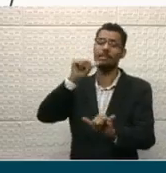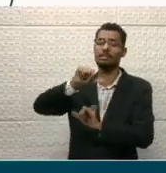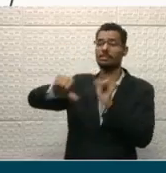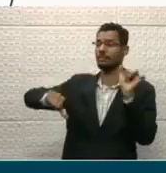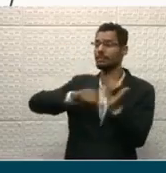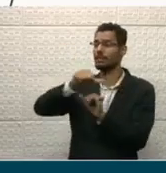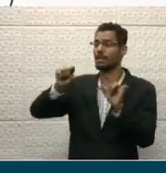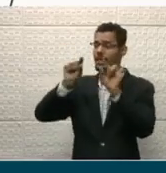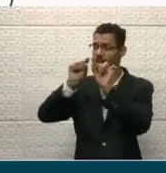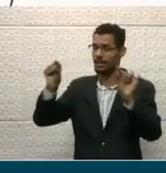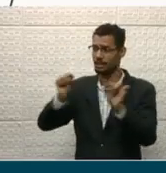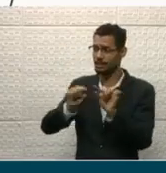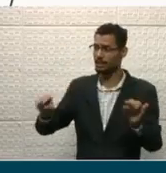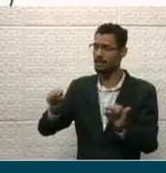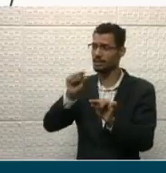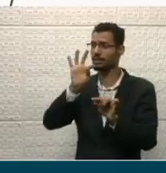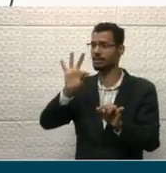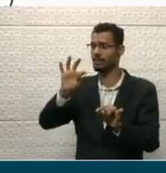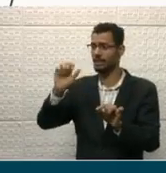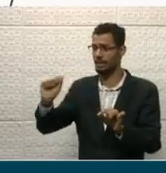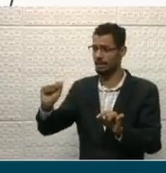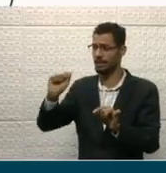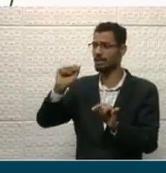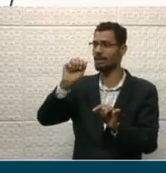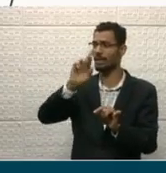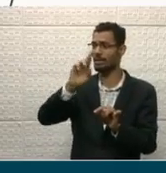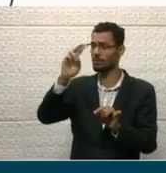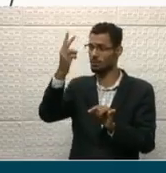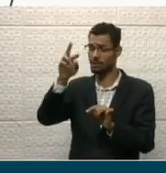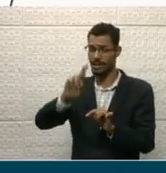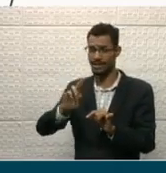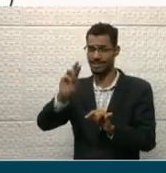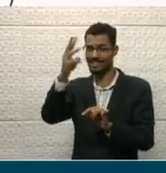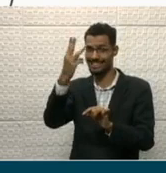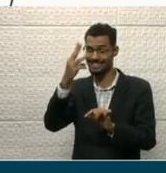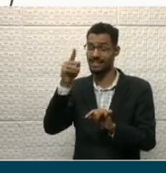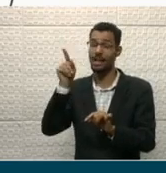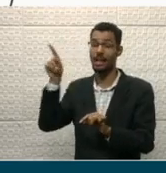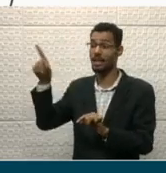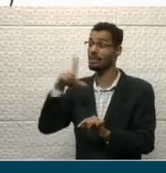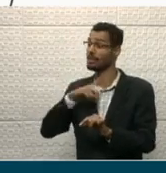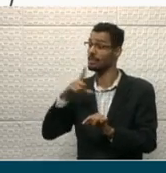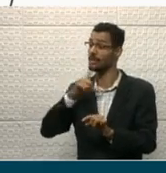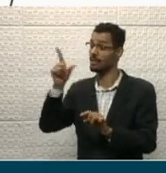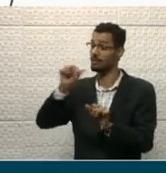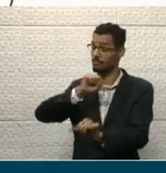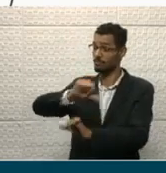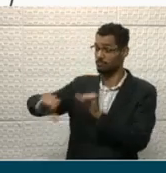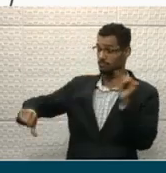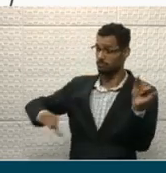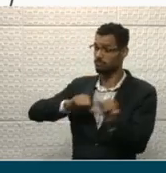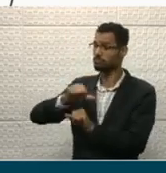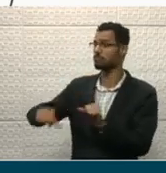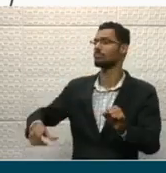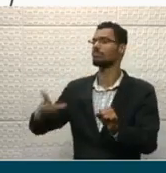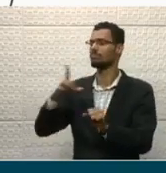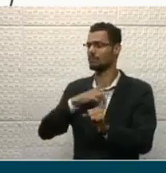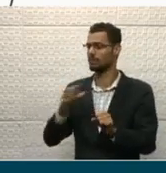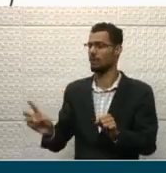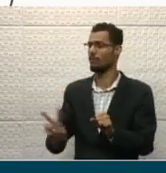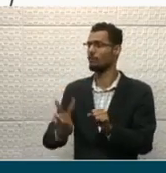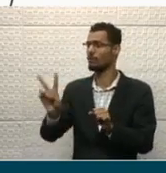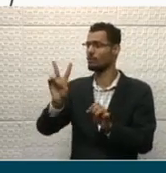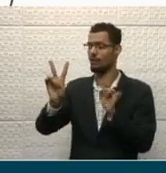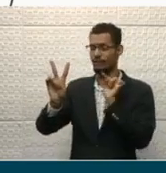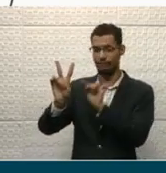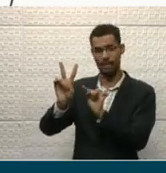transformação linear TA de R2 em R3, em que essa transformação aplicada sobre um vetor